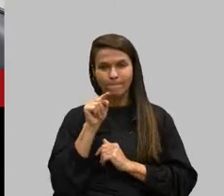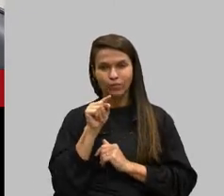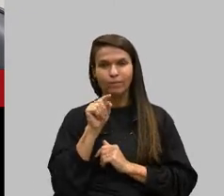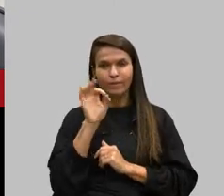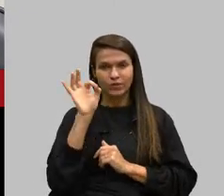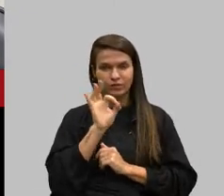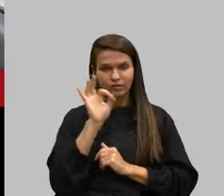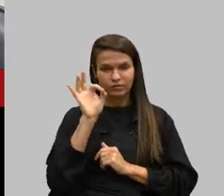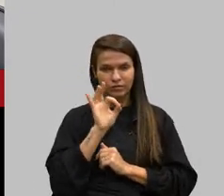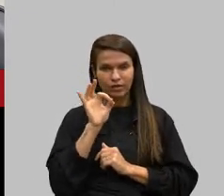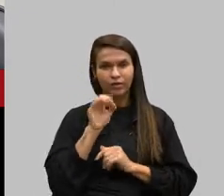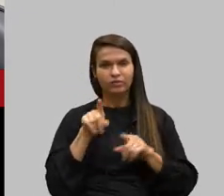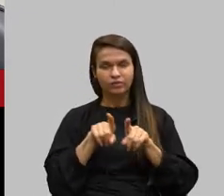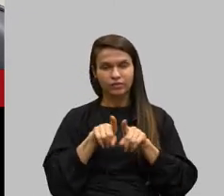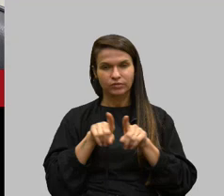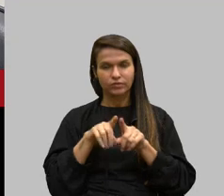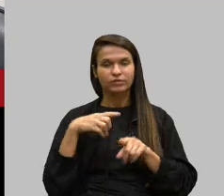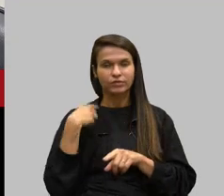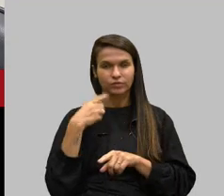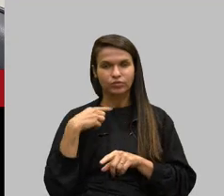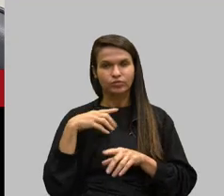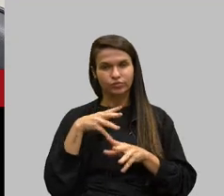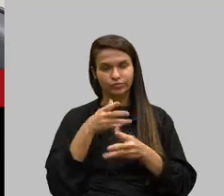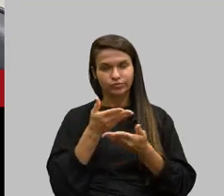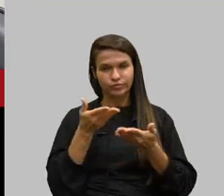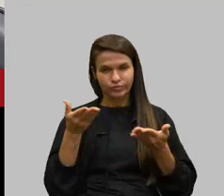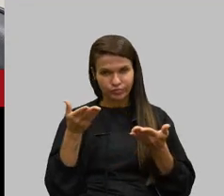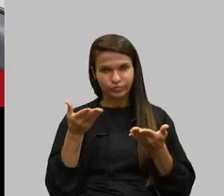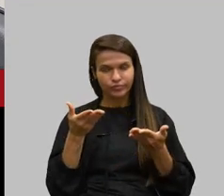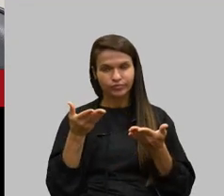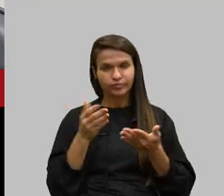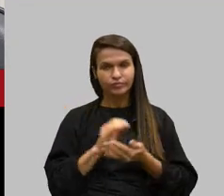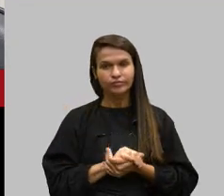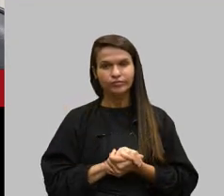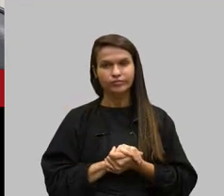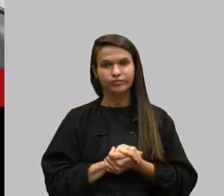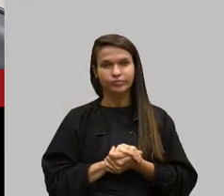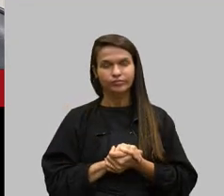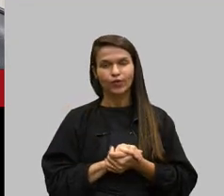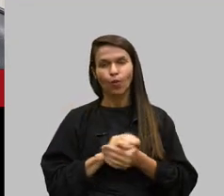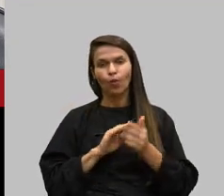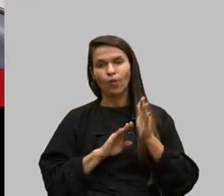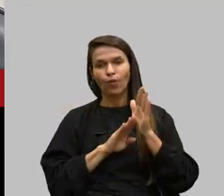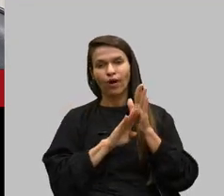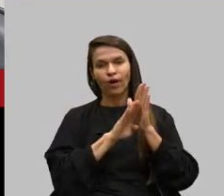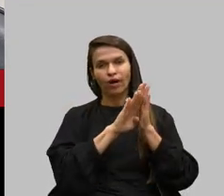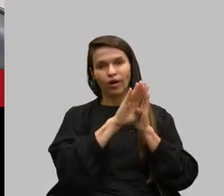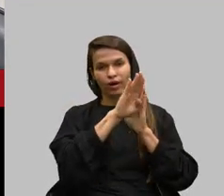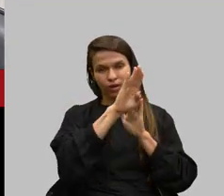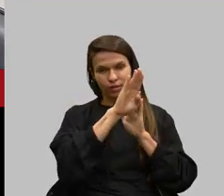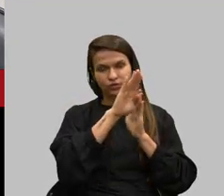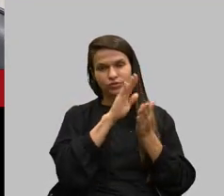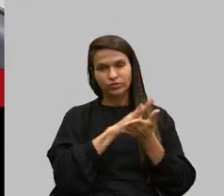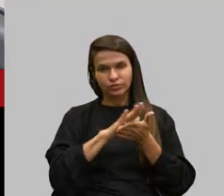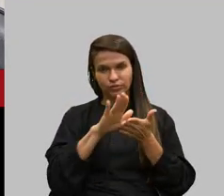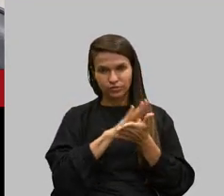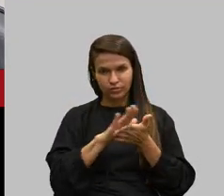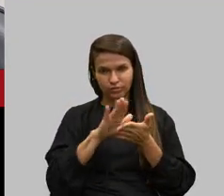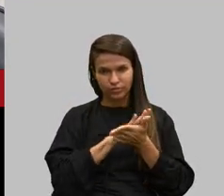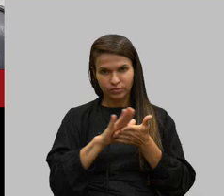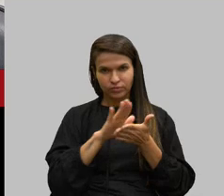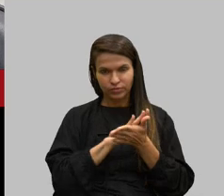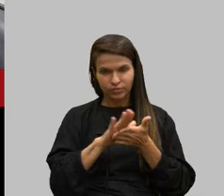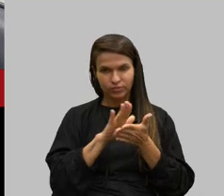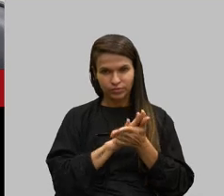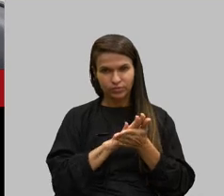gente deixe Claro à deputadas e aos deputados um um um um um acréscimo de despesa desta recomposição